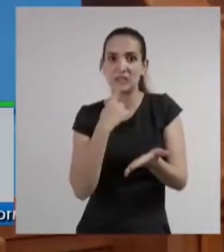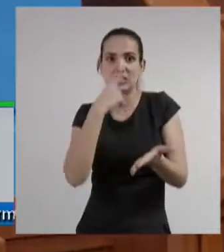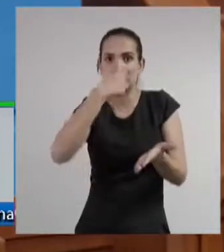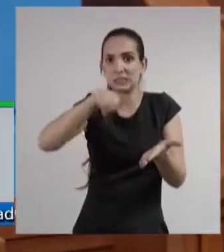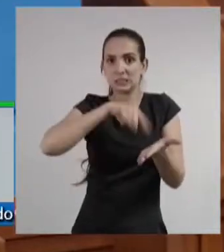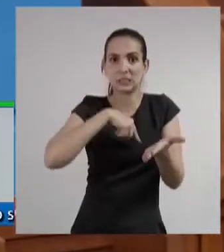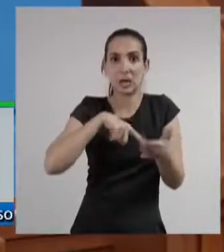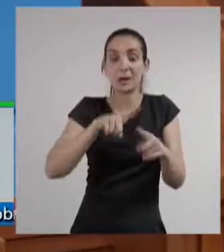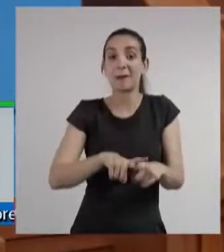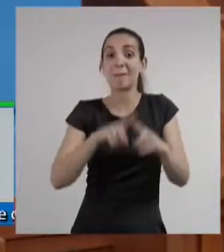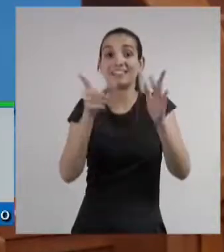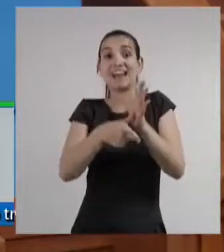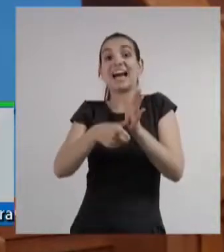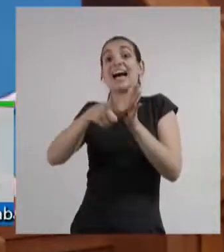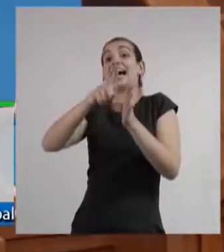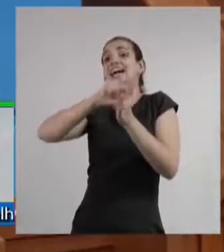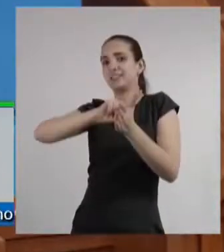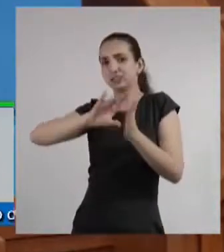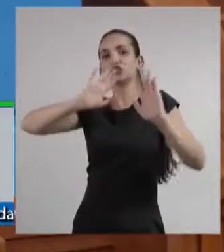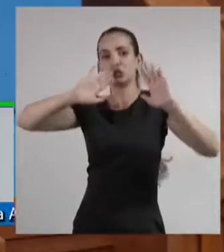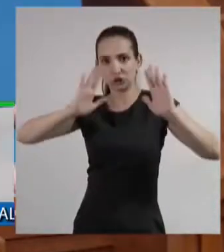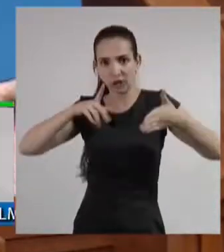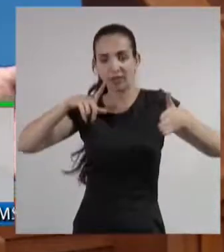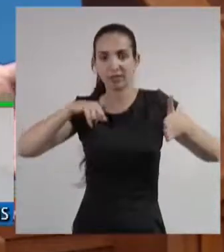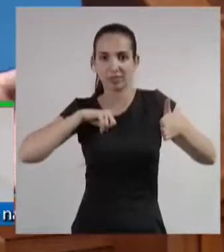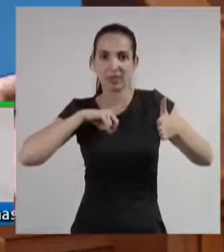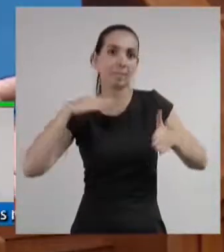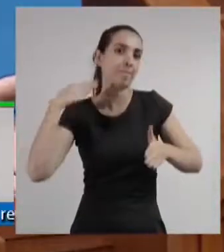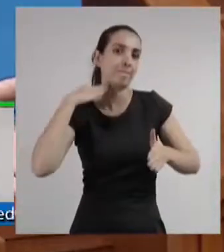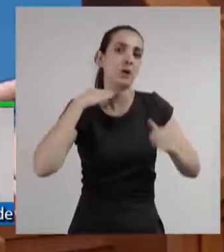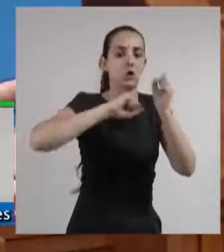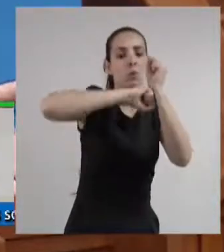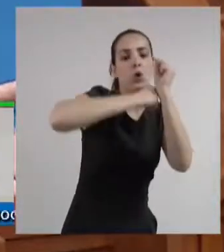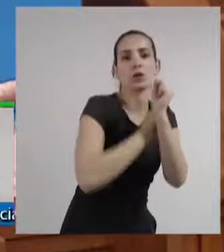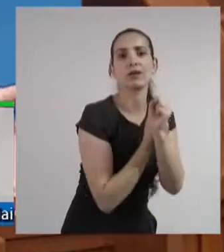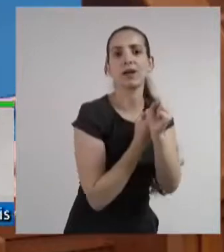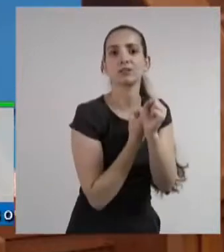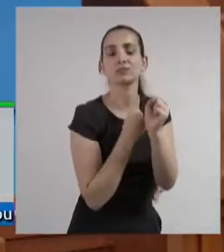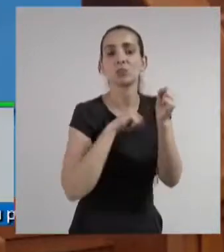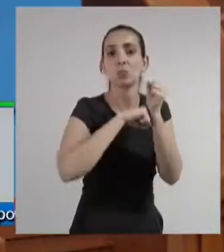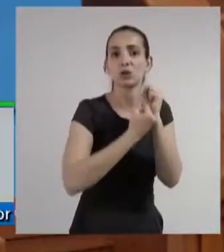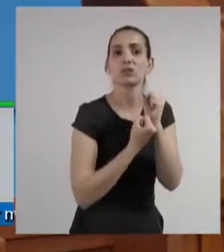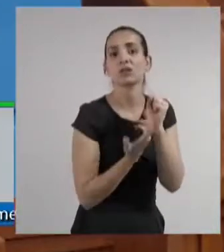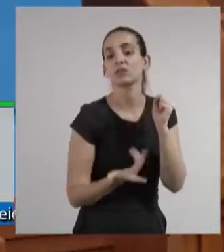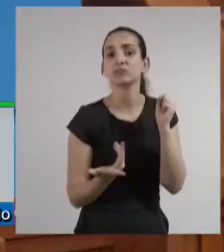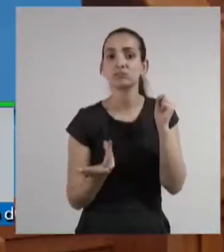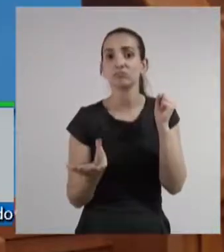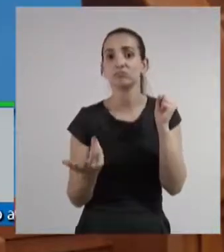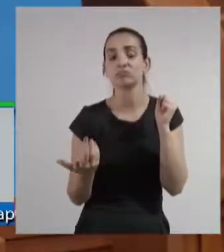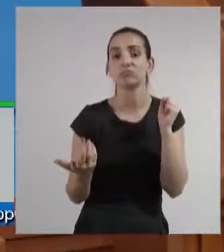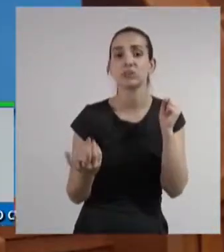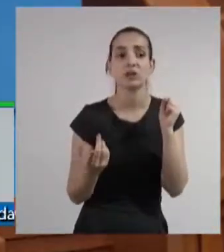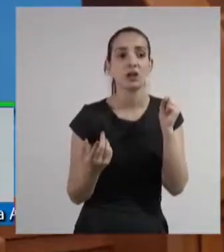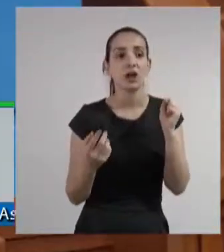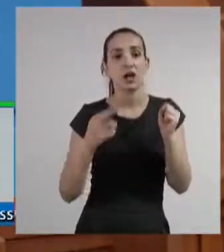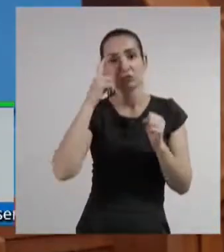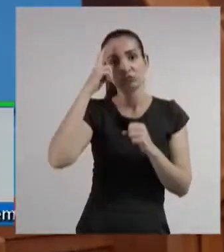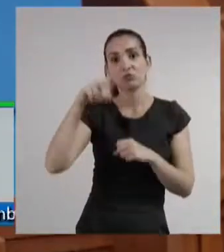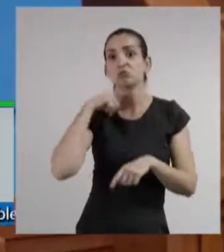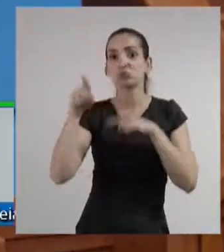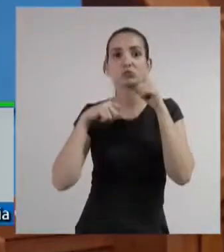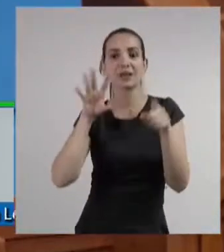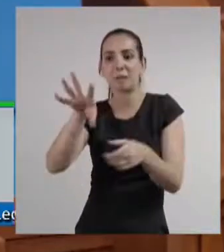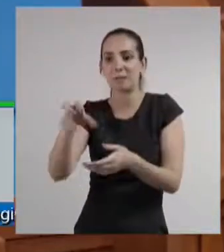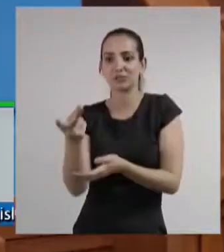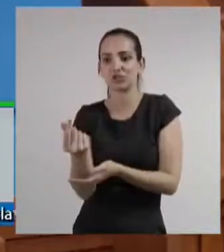aquilo vai ser concretizado ou não, porque cabe o direito da defesa da pessoa. Agora, eu acho que o produtor rural da região